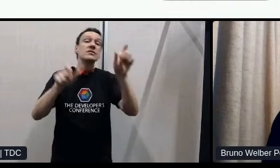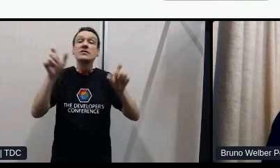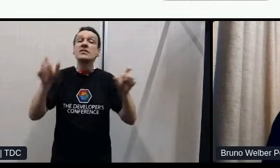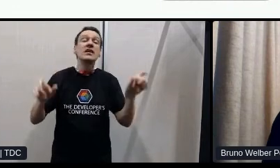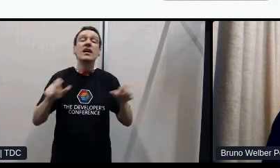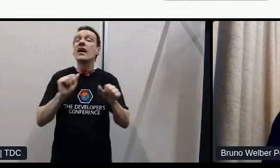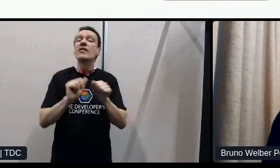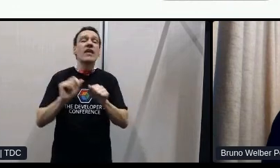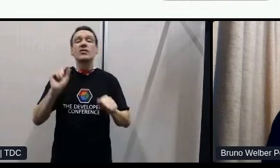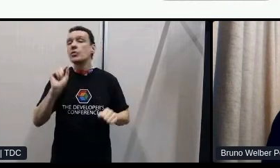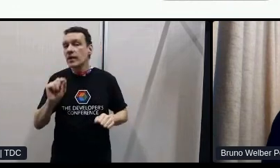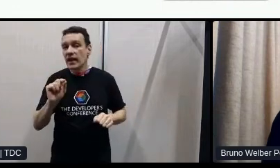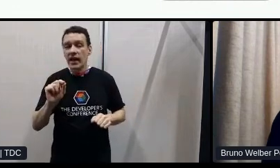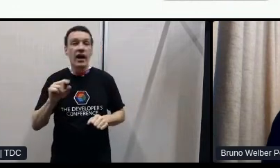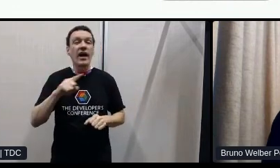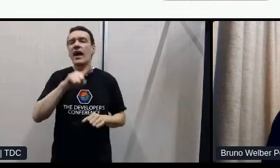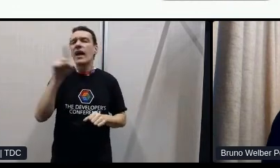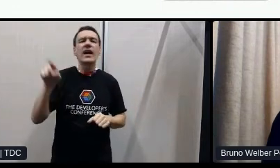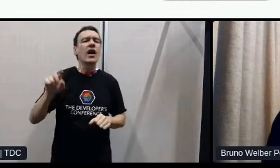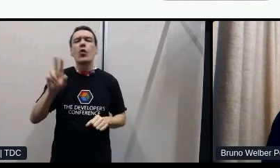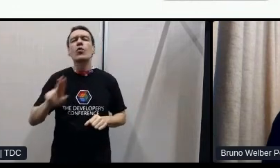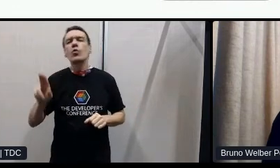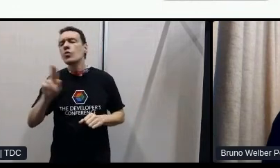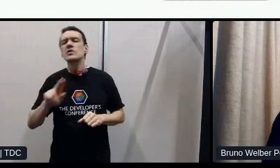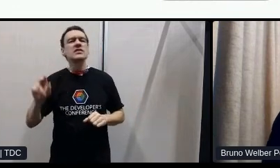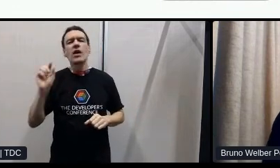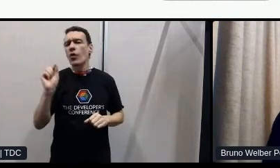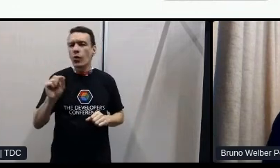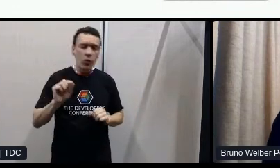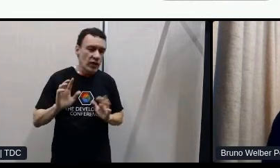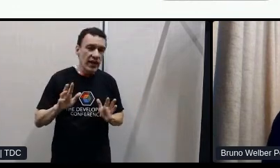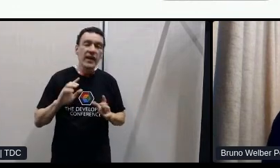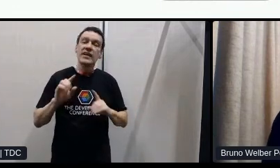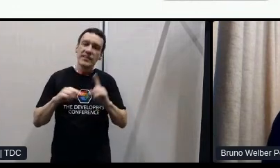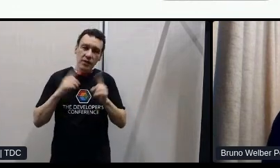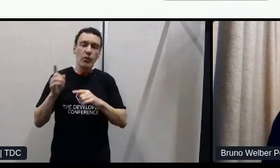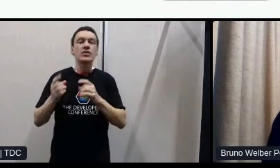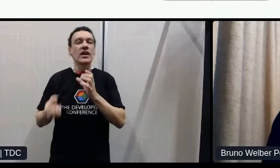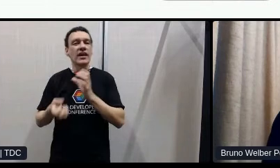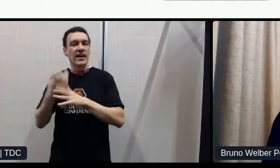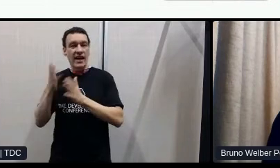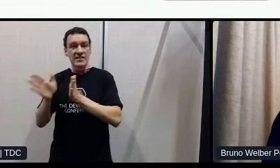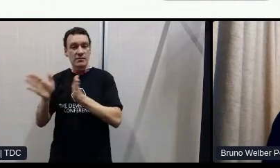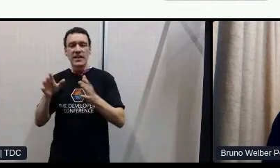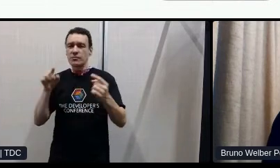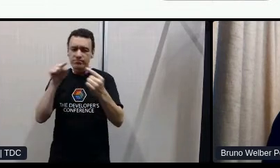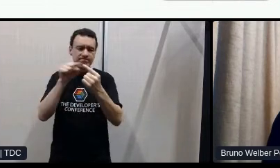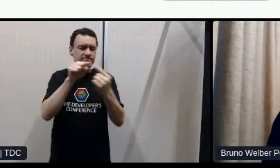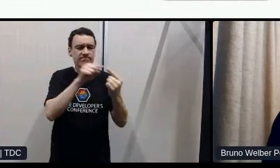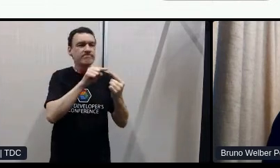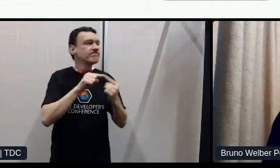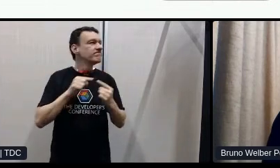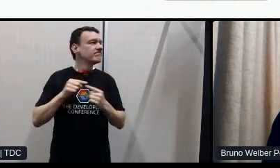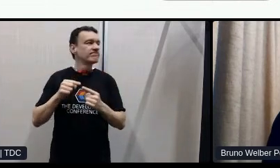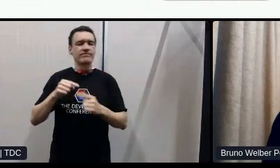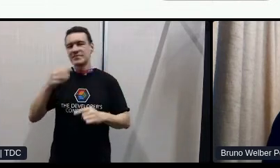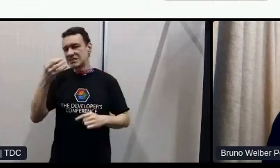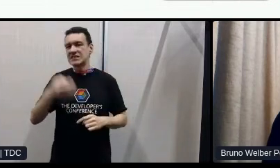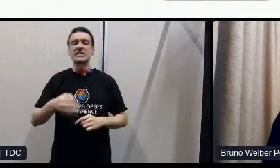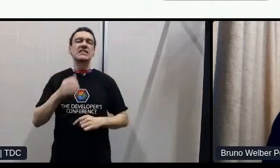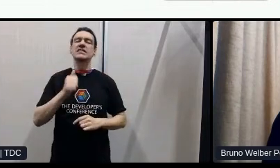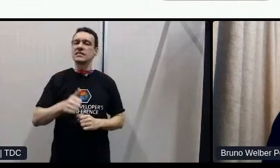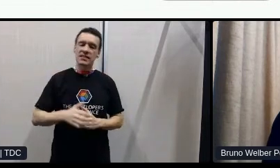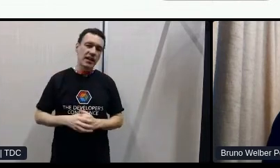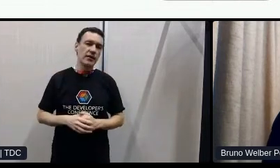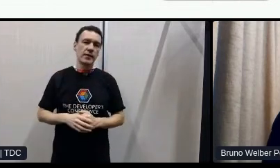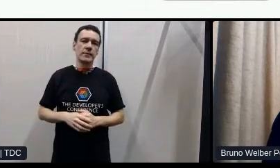utilizando de fato, para a gente fazer as validações de acessibilidade da forma mais assertiva. Para a gente buscar realmente esses hábitos de navegação deles, esses hábitos desses usuários,